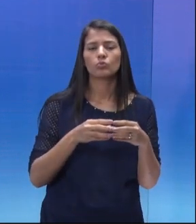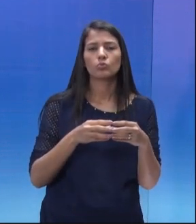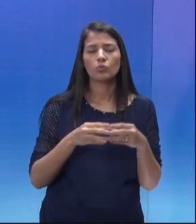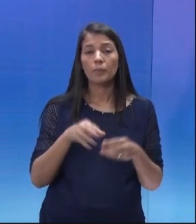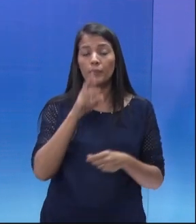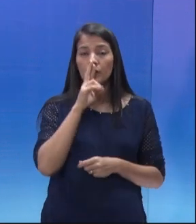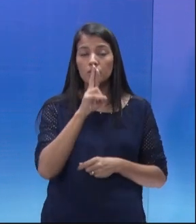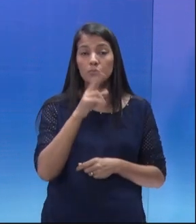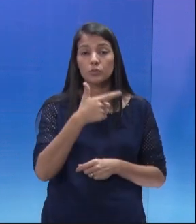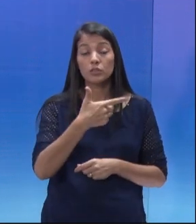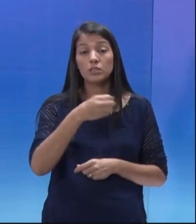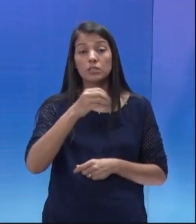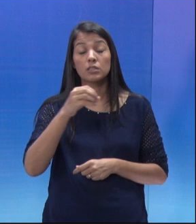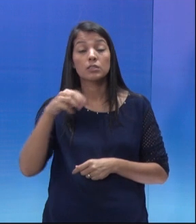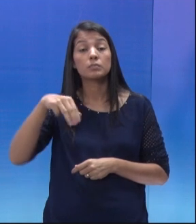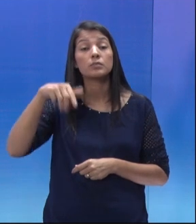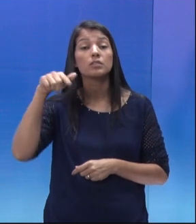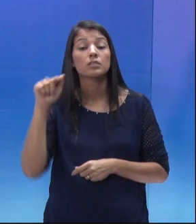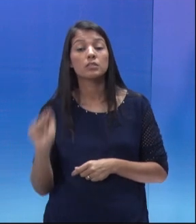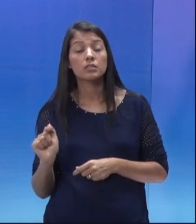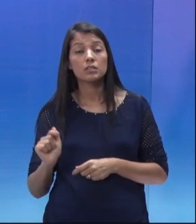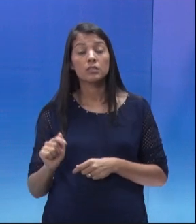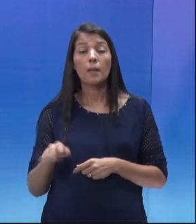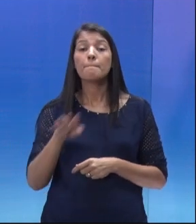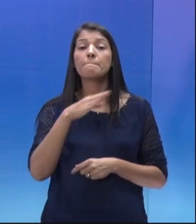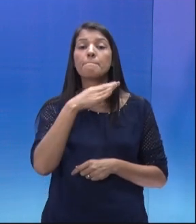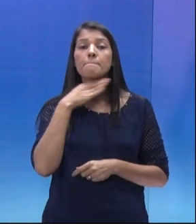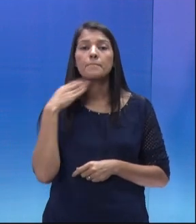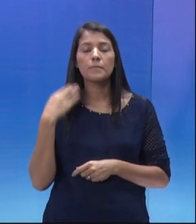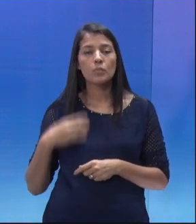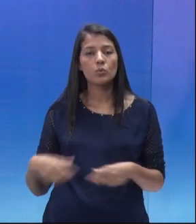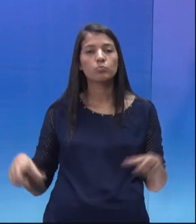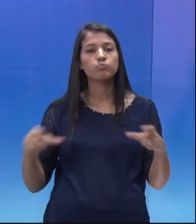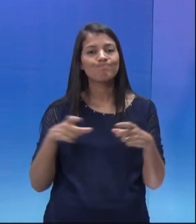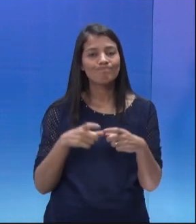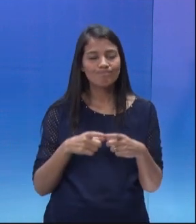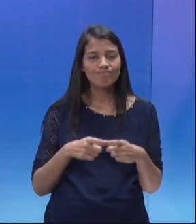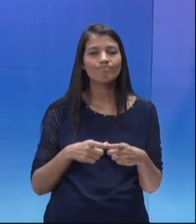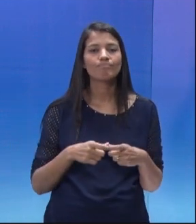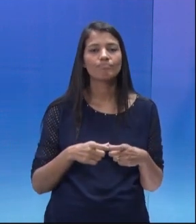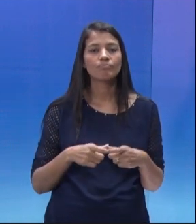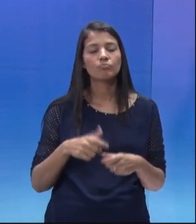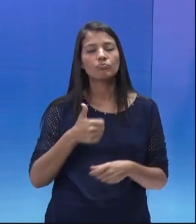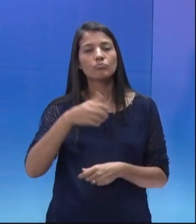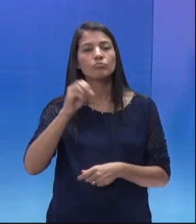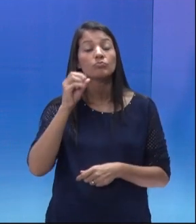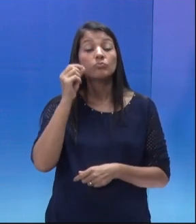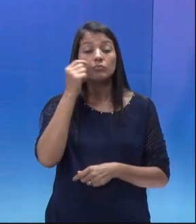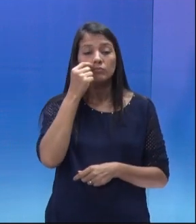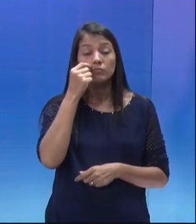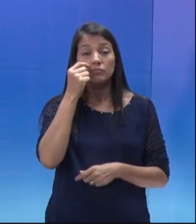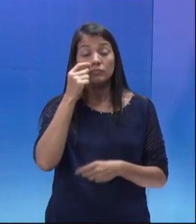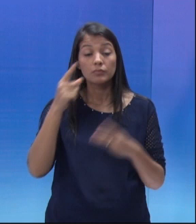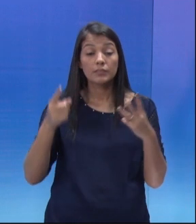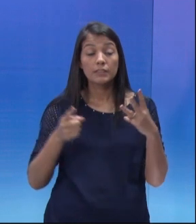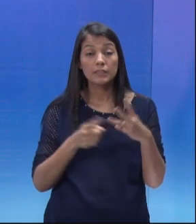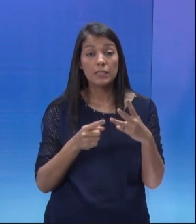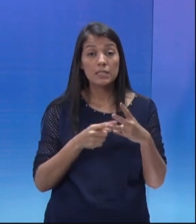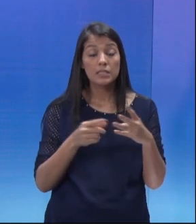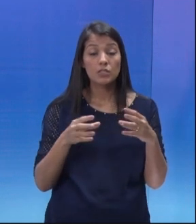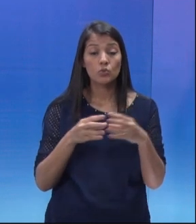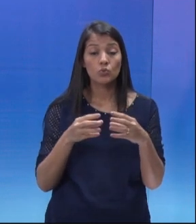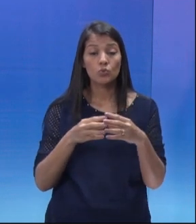apenas 200 miligramas. Então, com certeza, também vai morrer no mínimo 10 ratos. Já para a